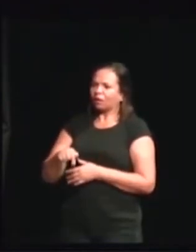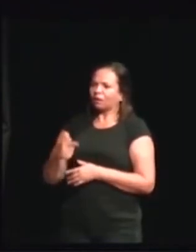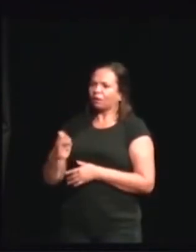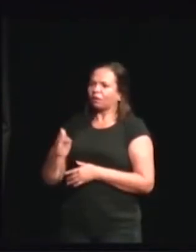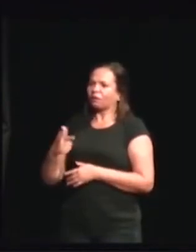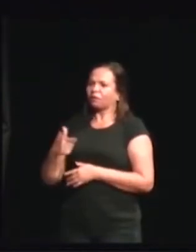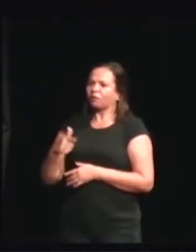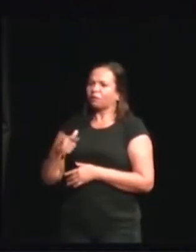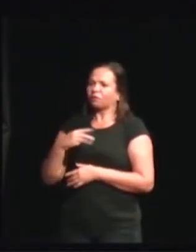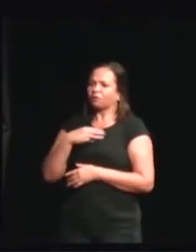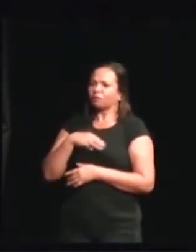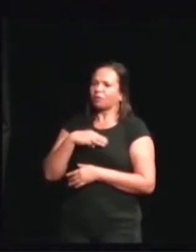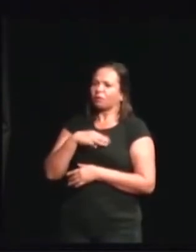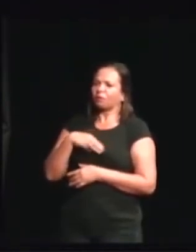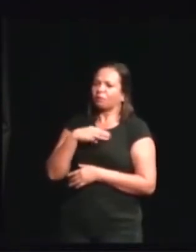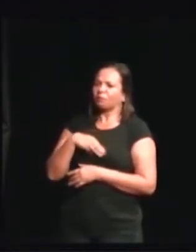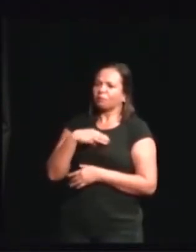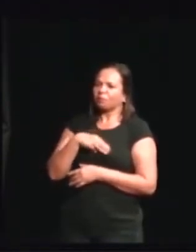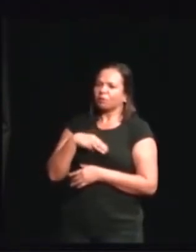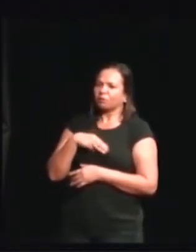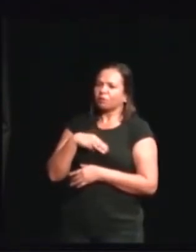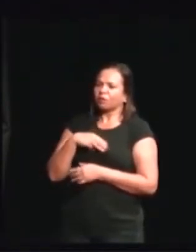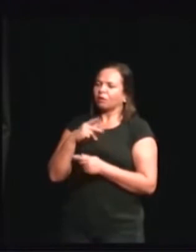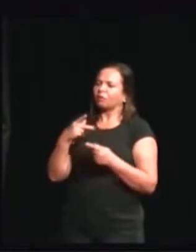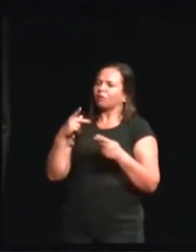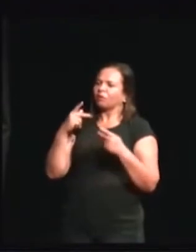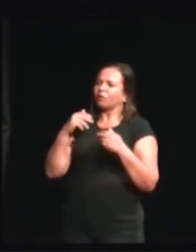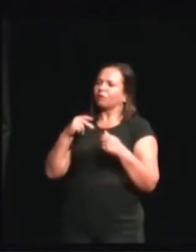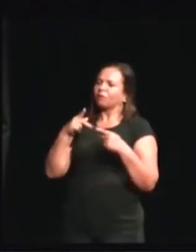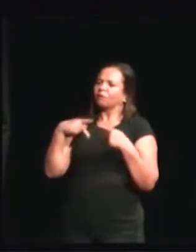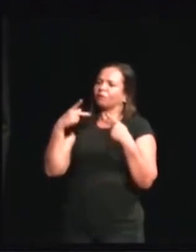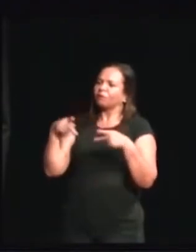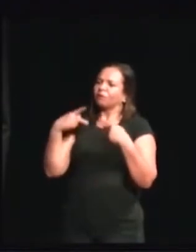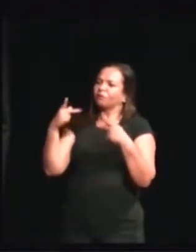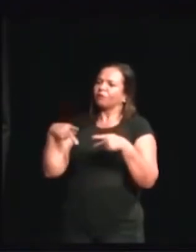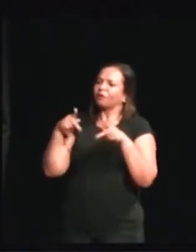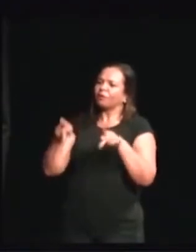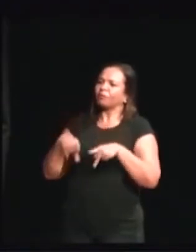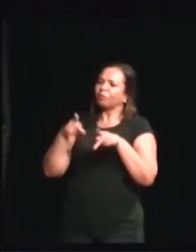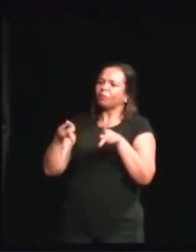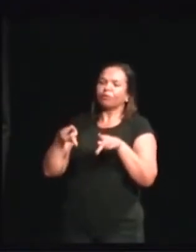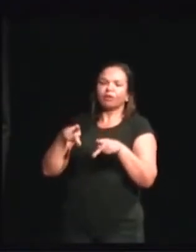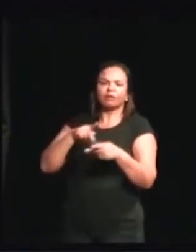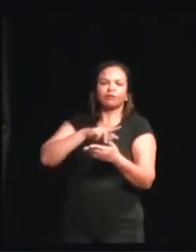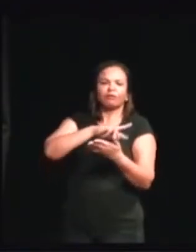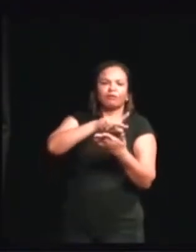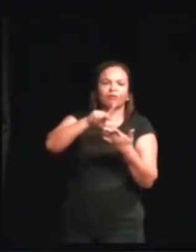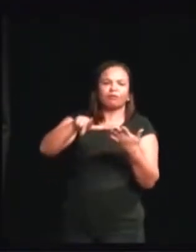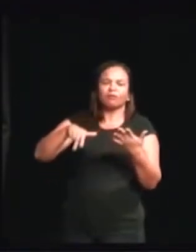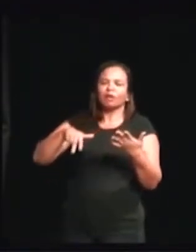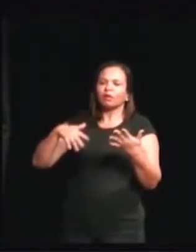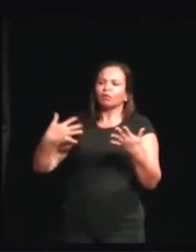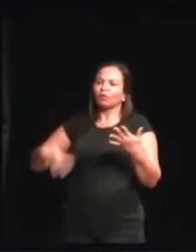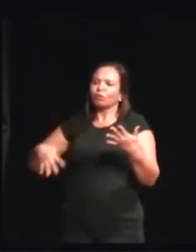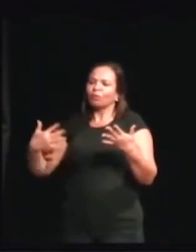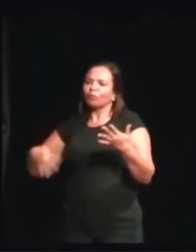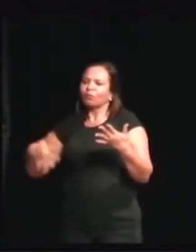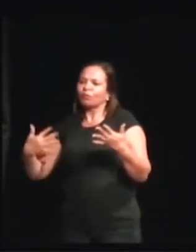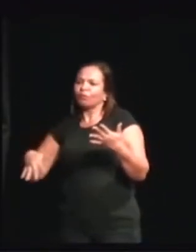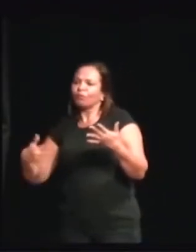povo. Aqui é um monte de missionário que tem que acordar para isso e entender que você recebeu de Deus, depois de